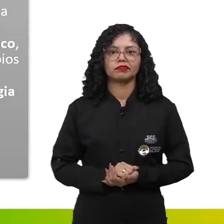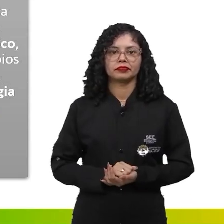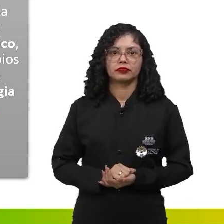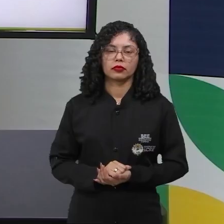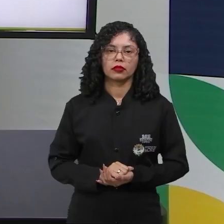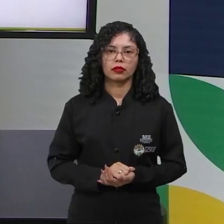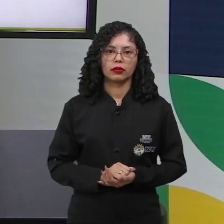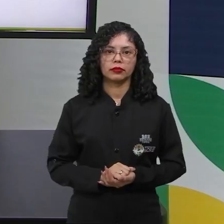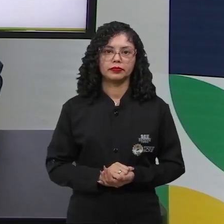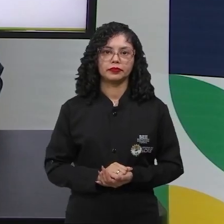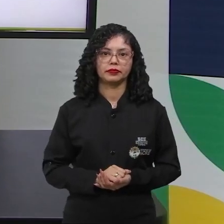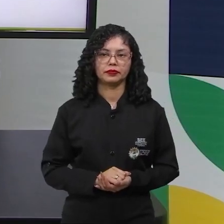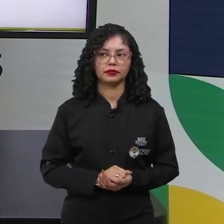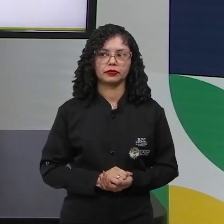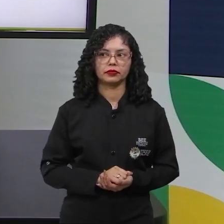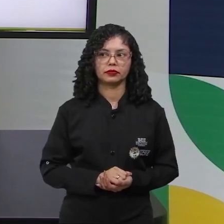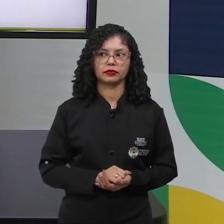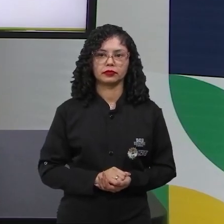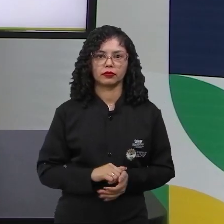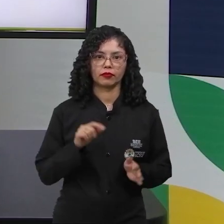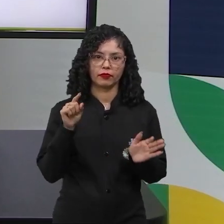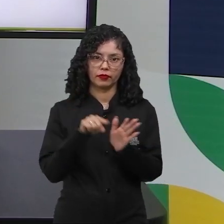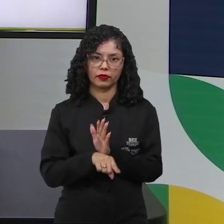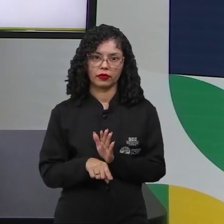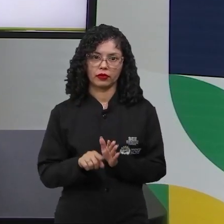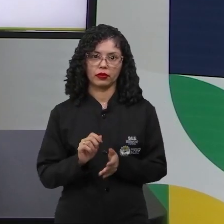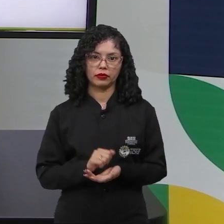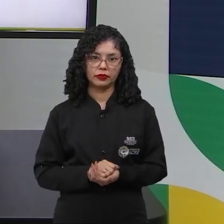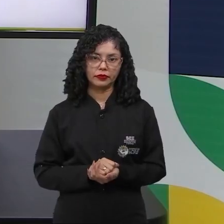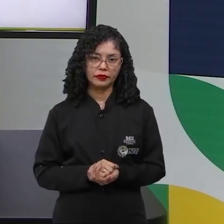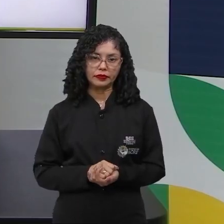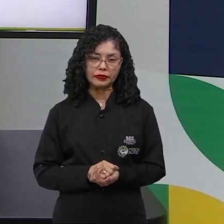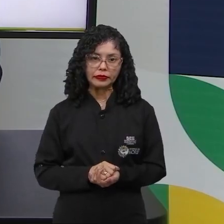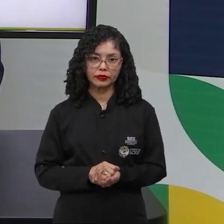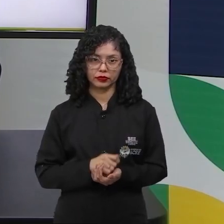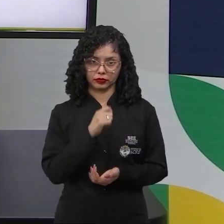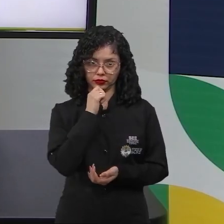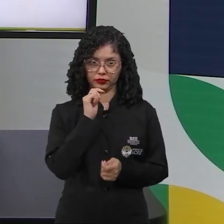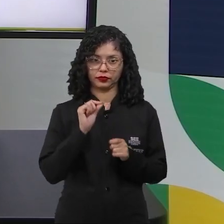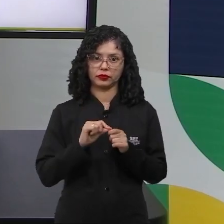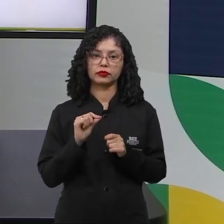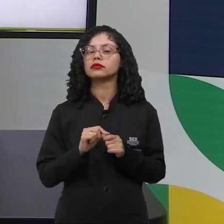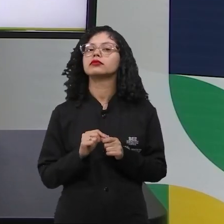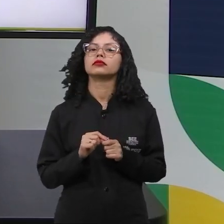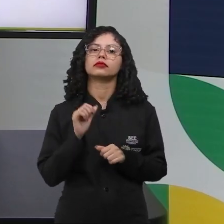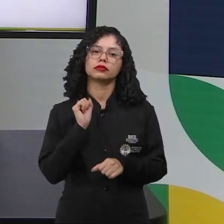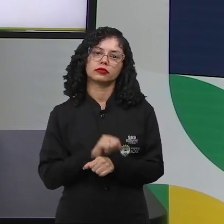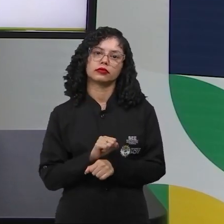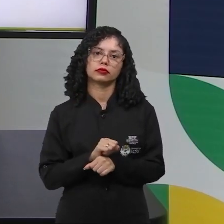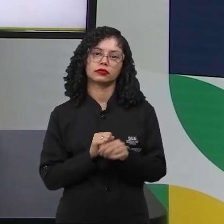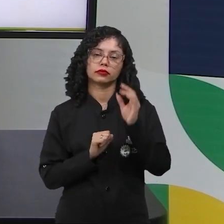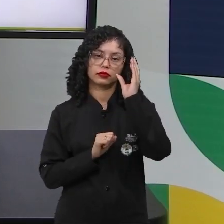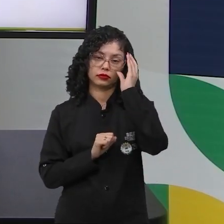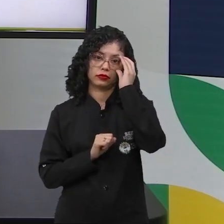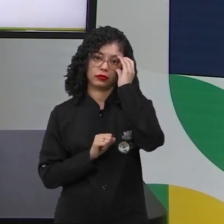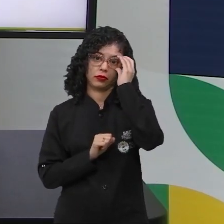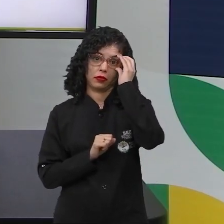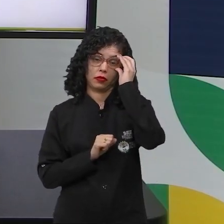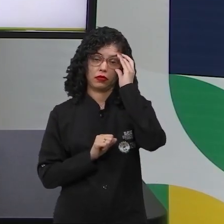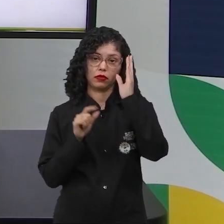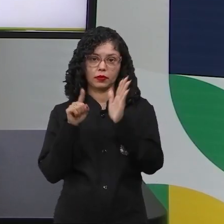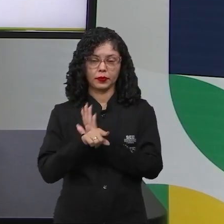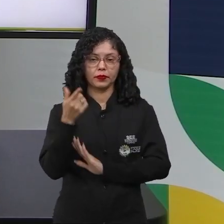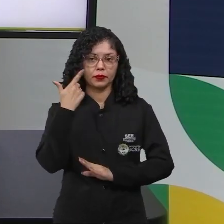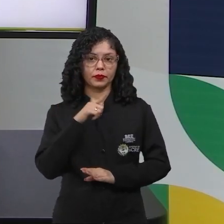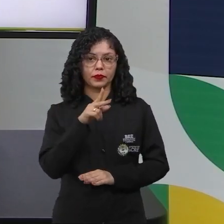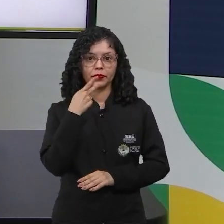E com isso a gente parte aí para a nossa questão número 1. Eu recomendo você a dar um pause aí na questão para ver se você